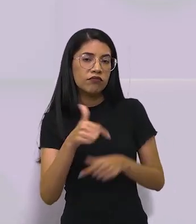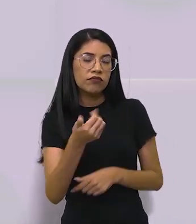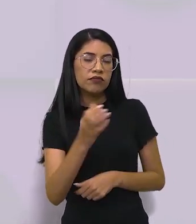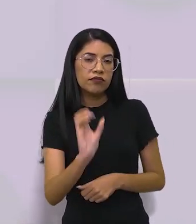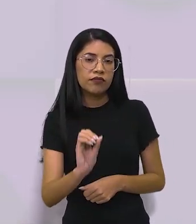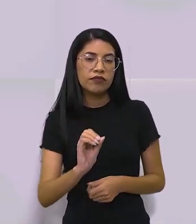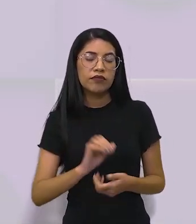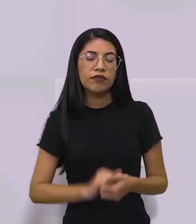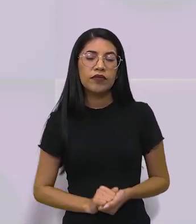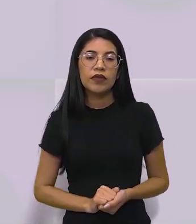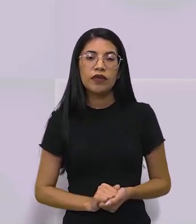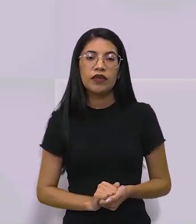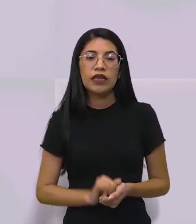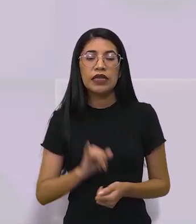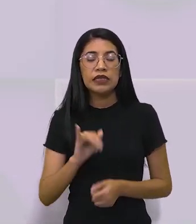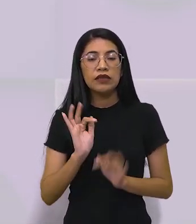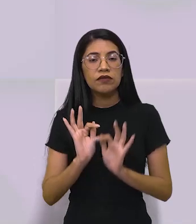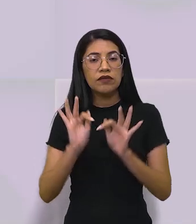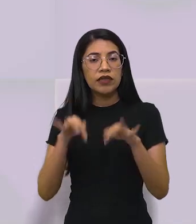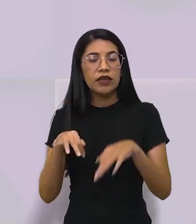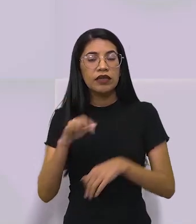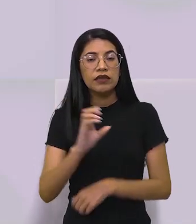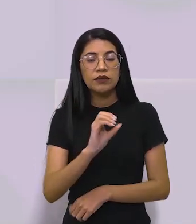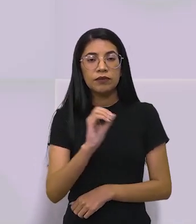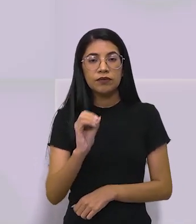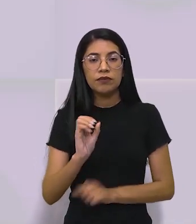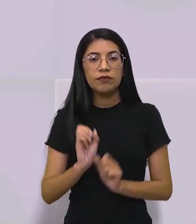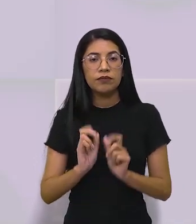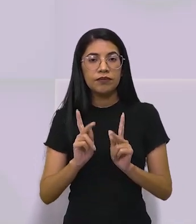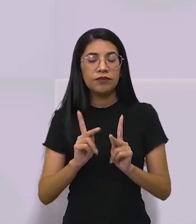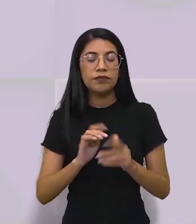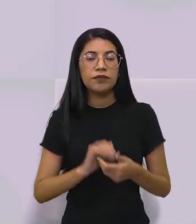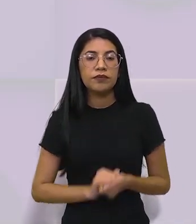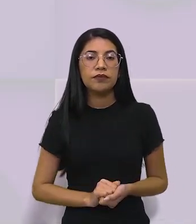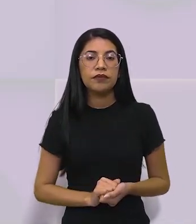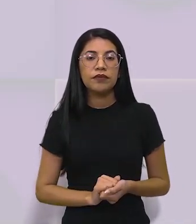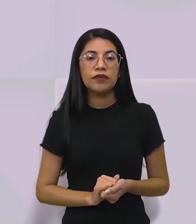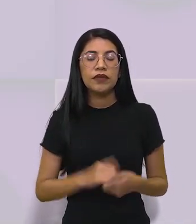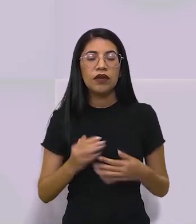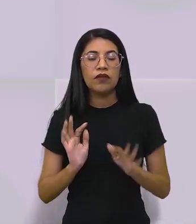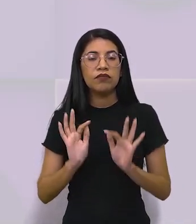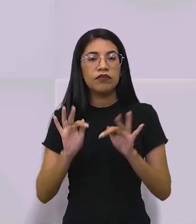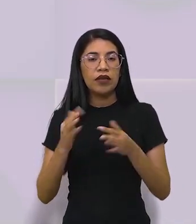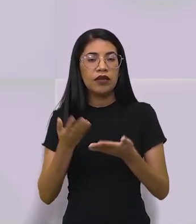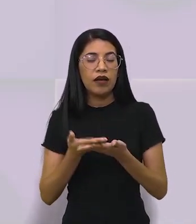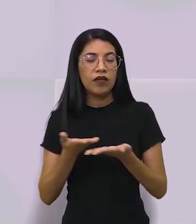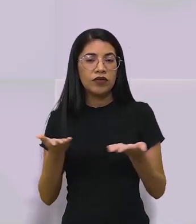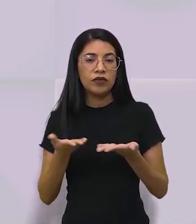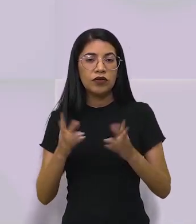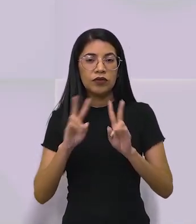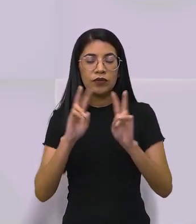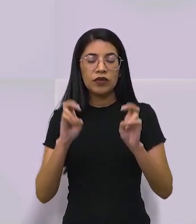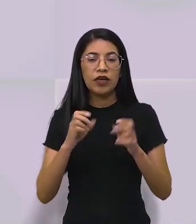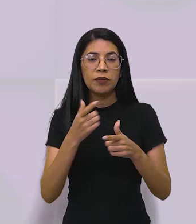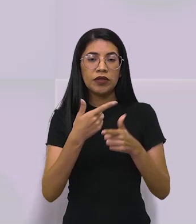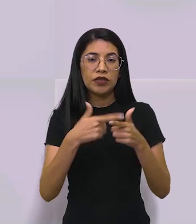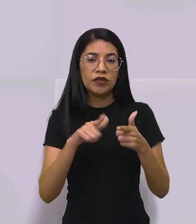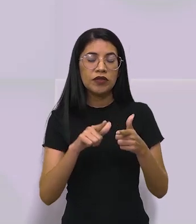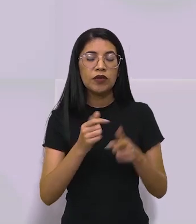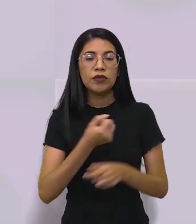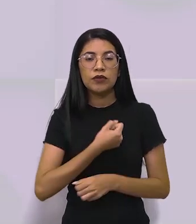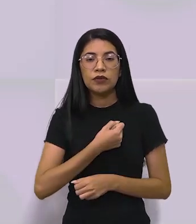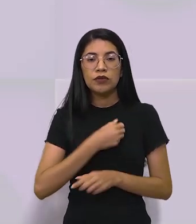por 10? Quando ele termina em 0, certo? Então, essa foi a nossa aula sobre divisores de um